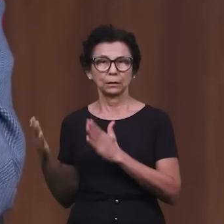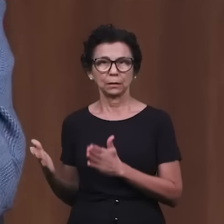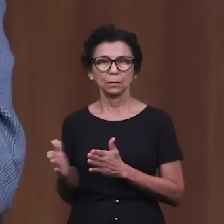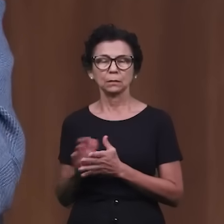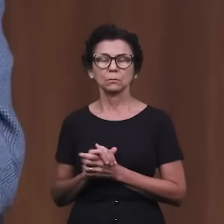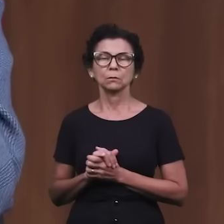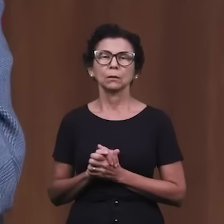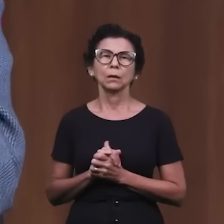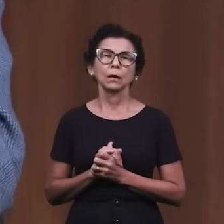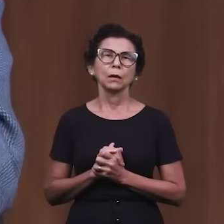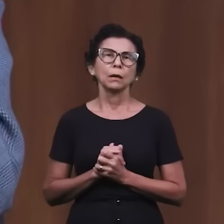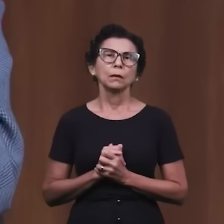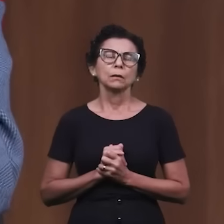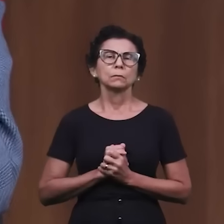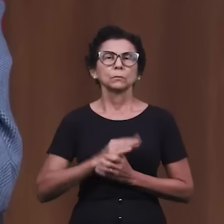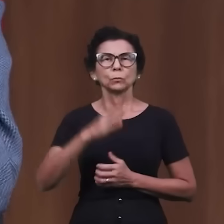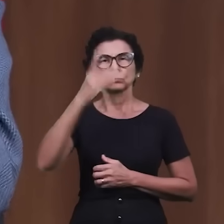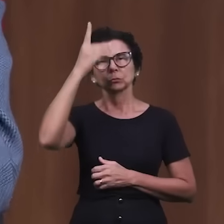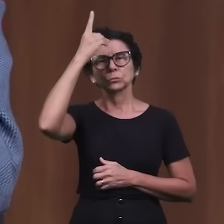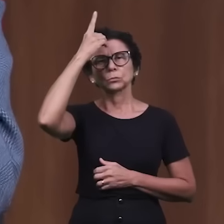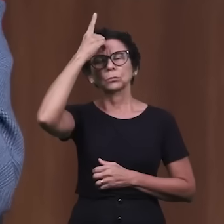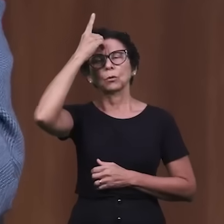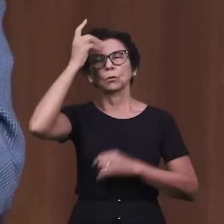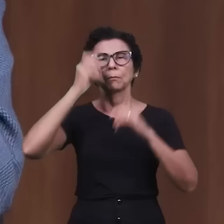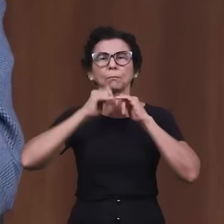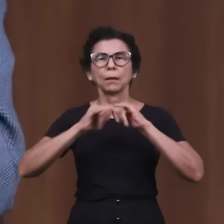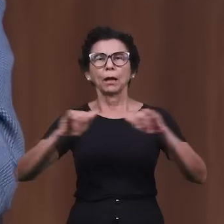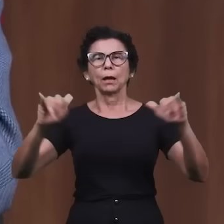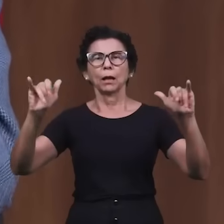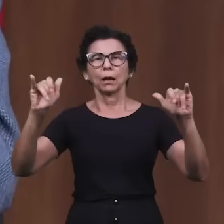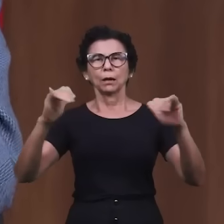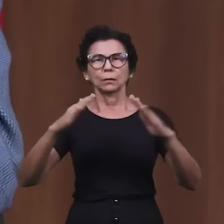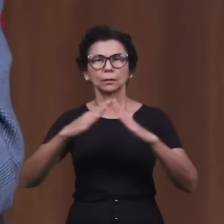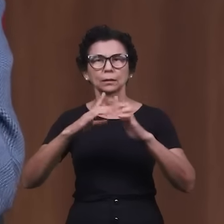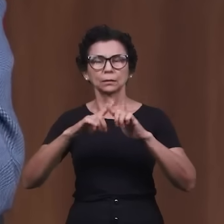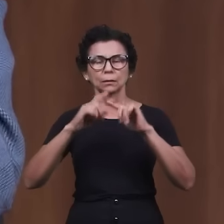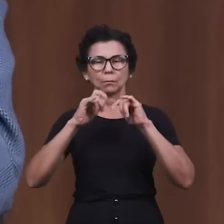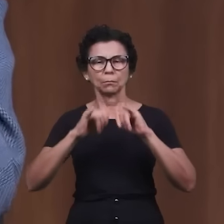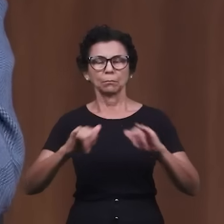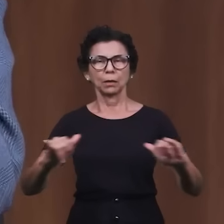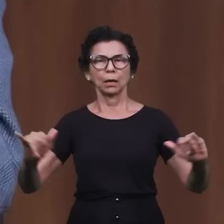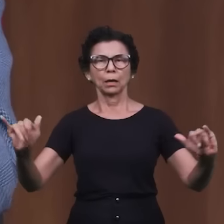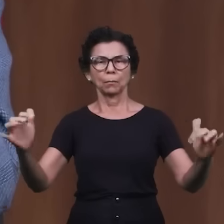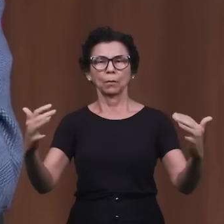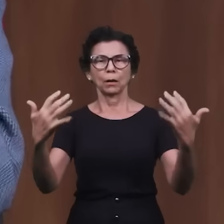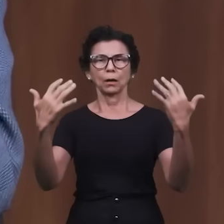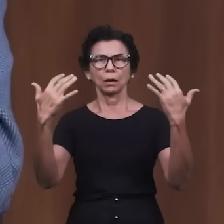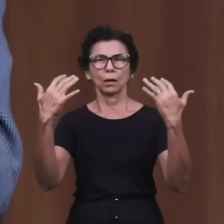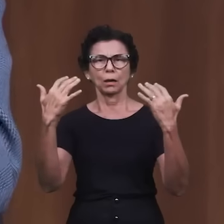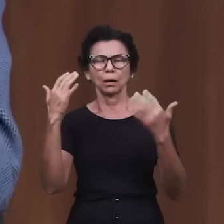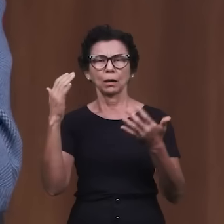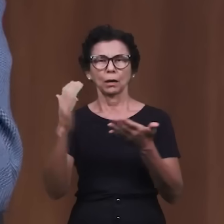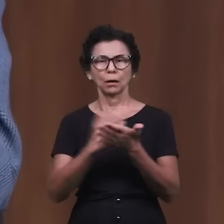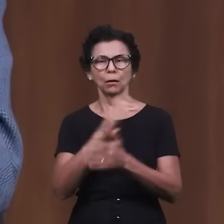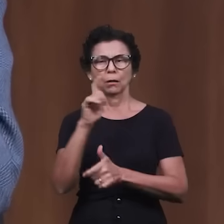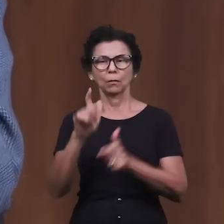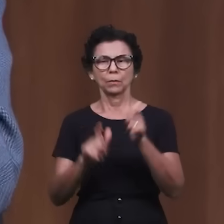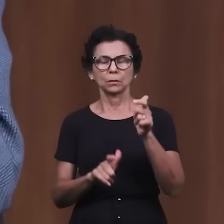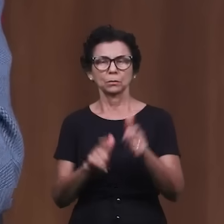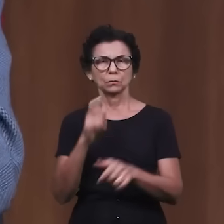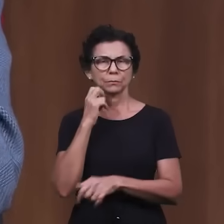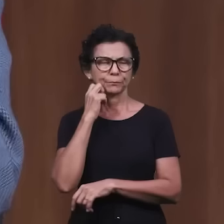dos dons publicamente colocado e que às vezes causavam um certo